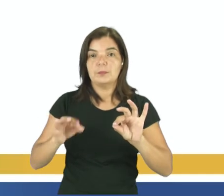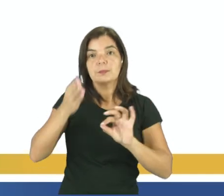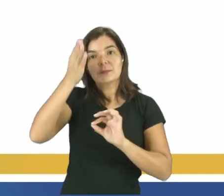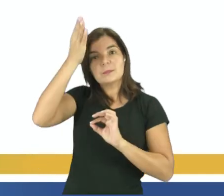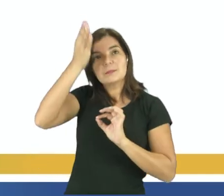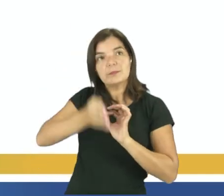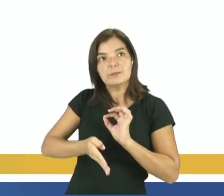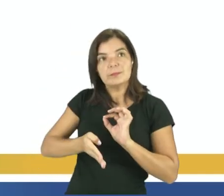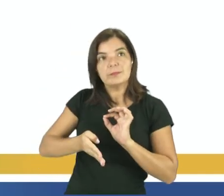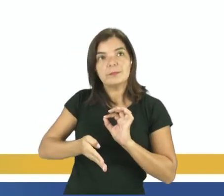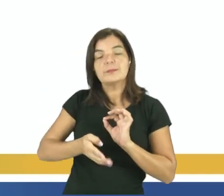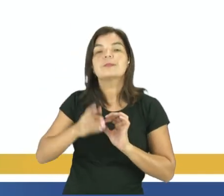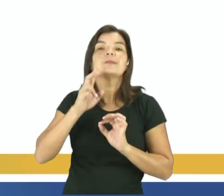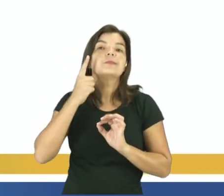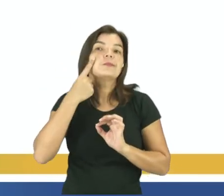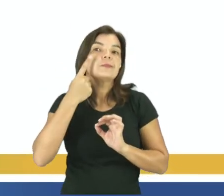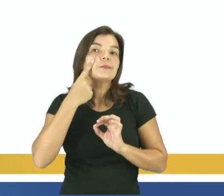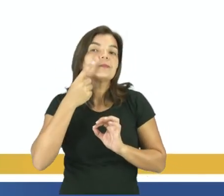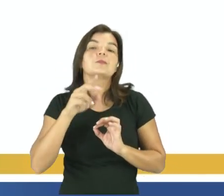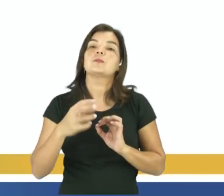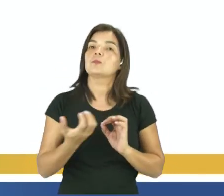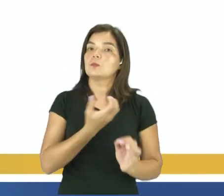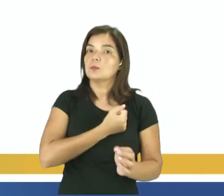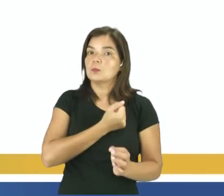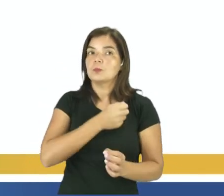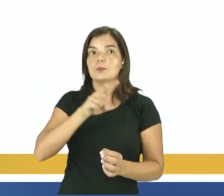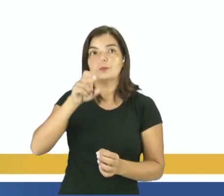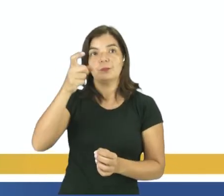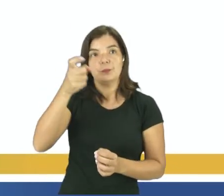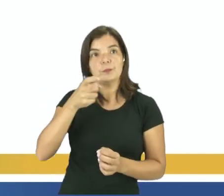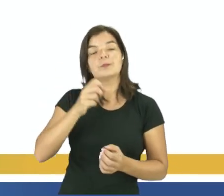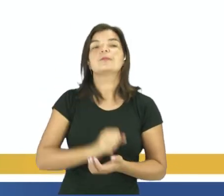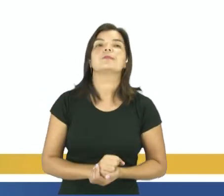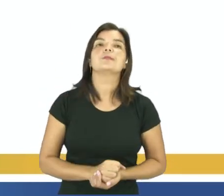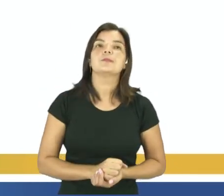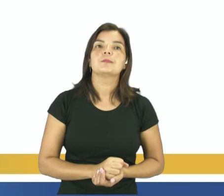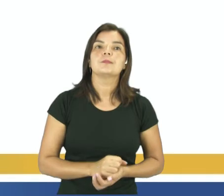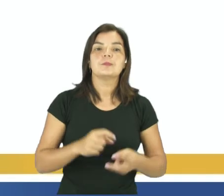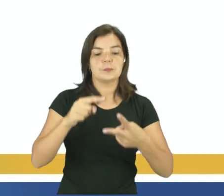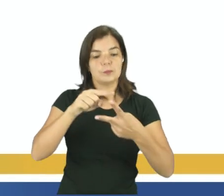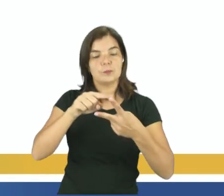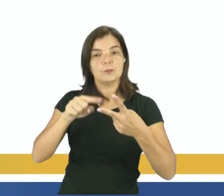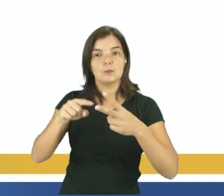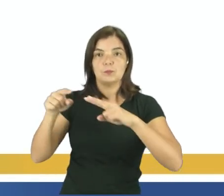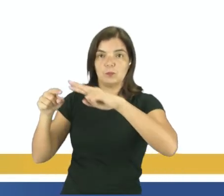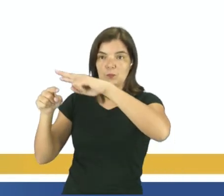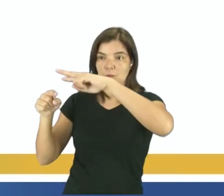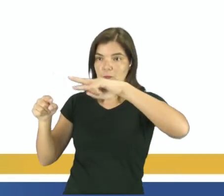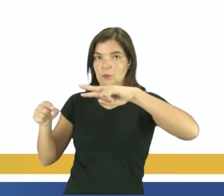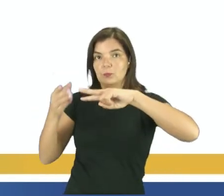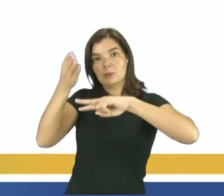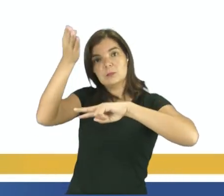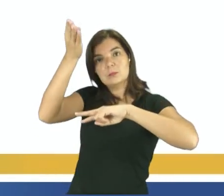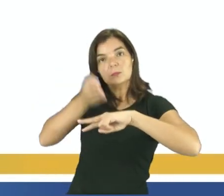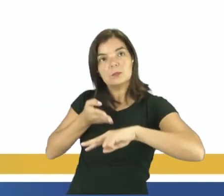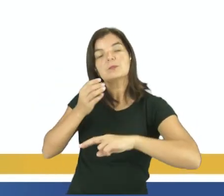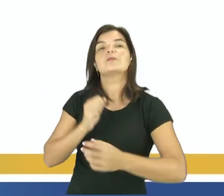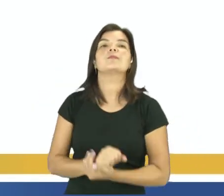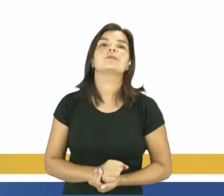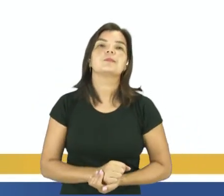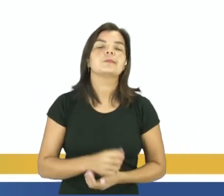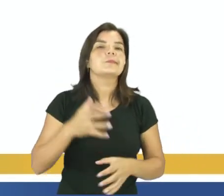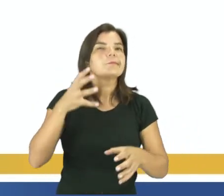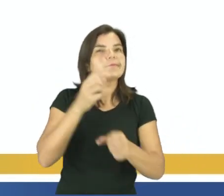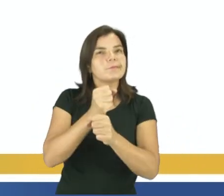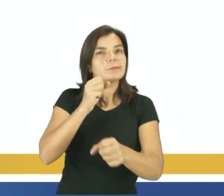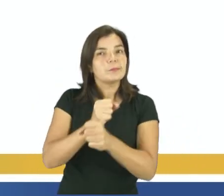uma transversal. Determine o valor de x. Então, aqui nós temos duas retas paralelas e uma transversal. Gente, eu quero